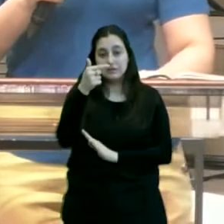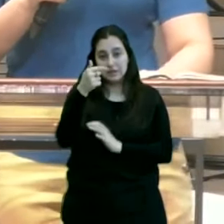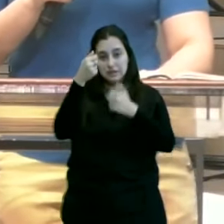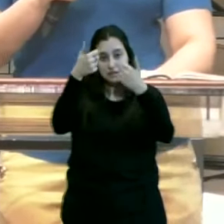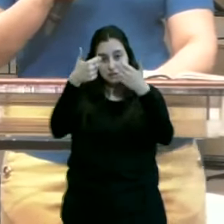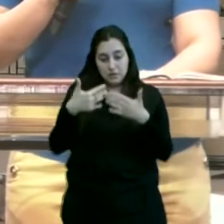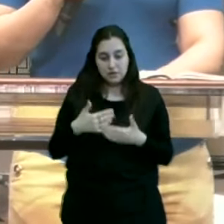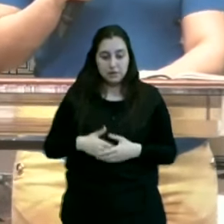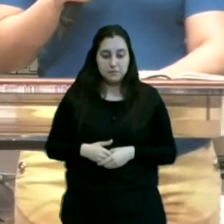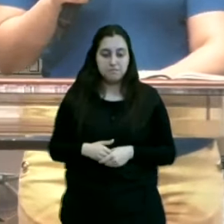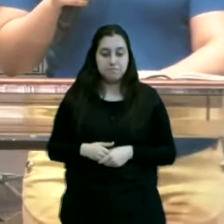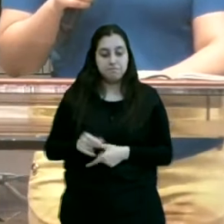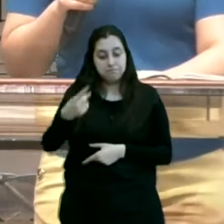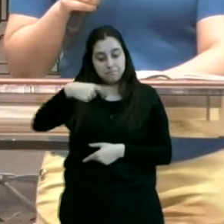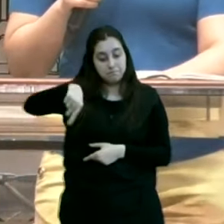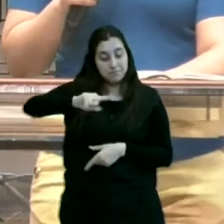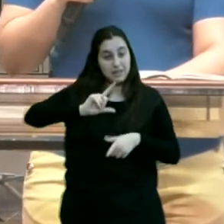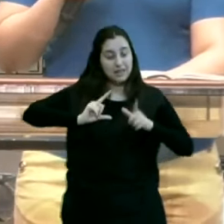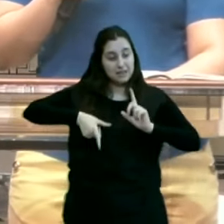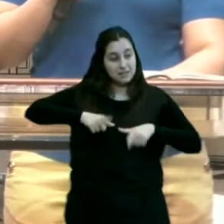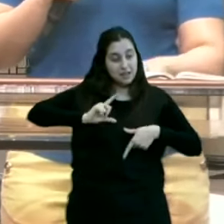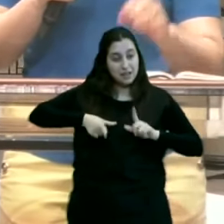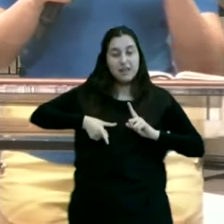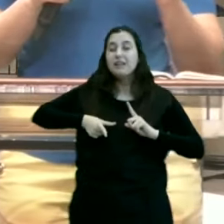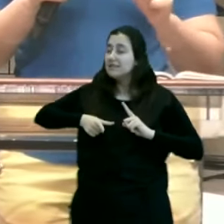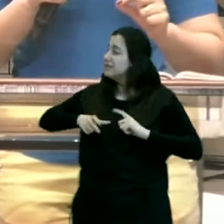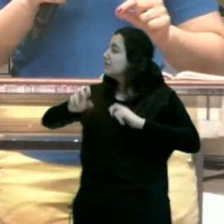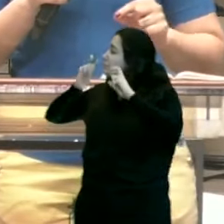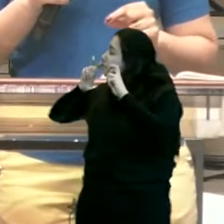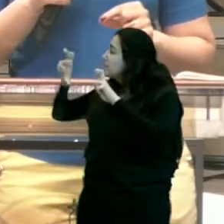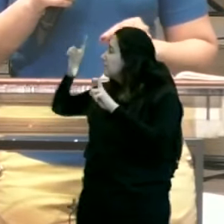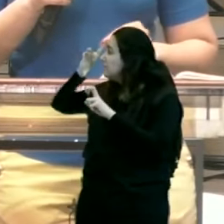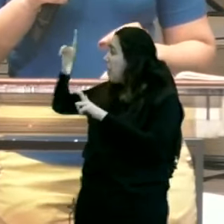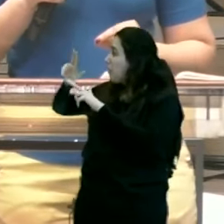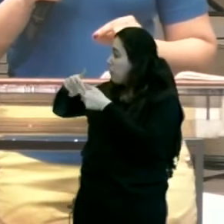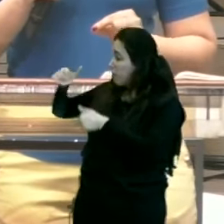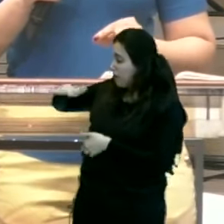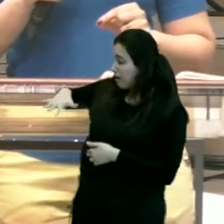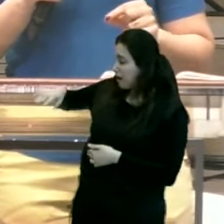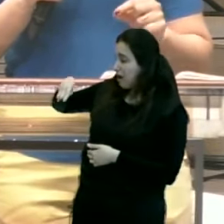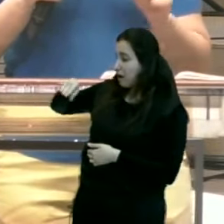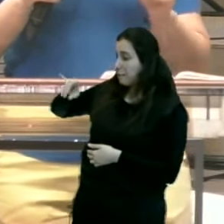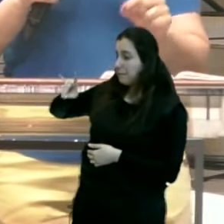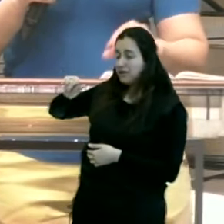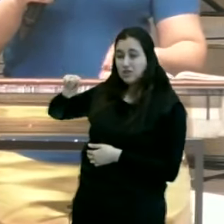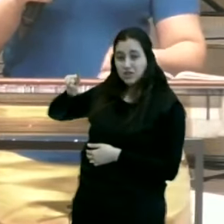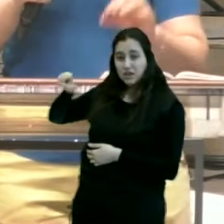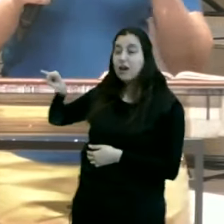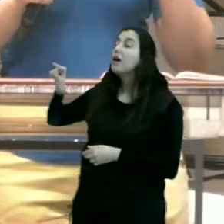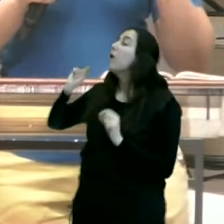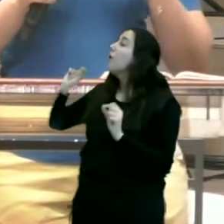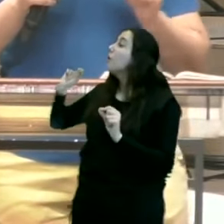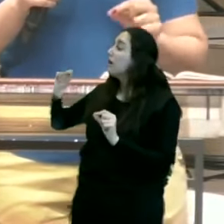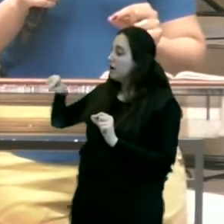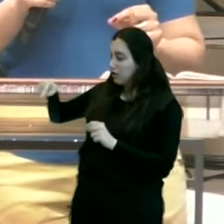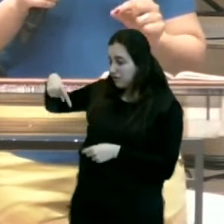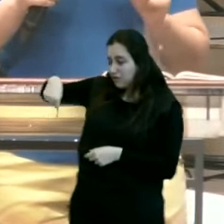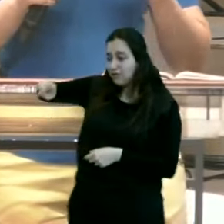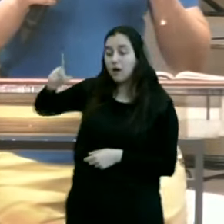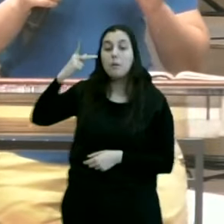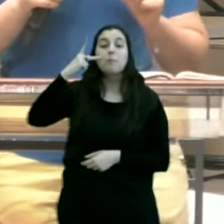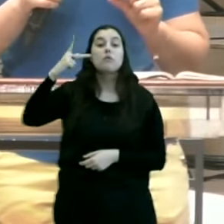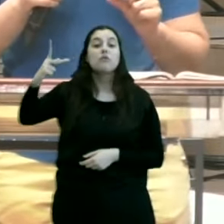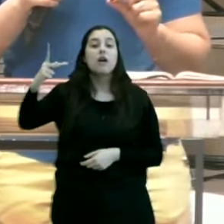7. Quando os israelitas clamaram ao Senhor por causa de Midian, Ele lhes enviou um profeta que